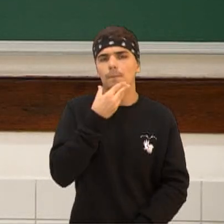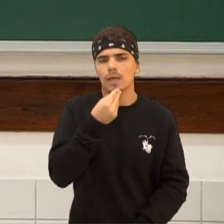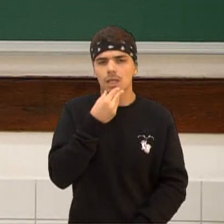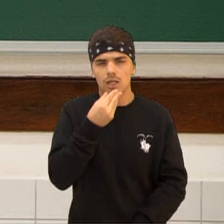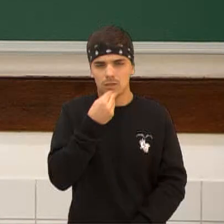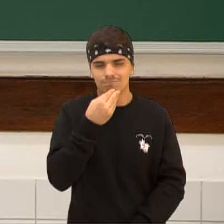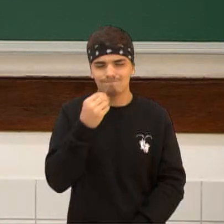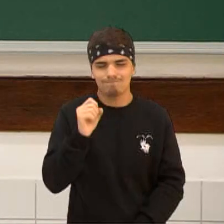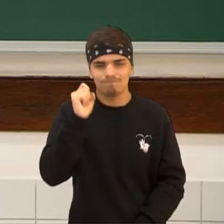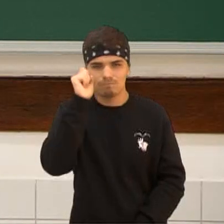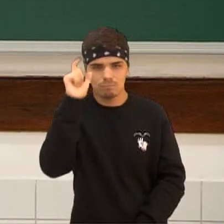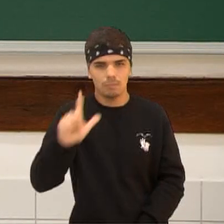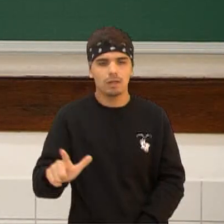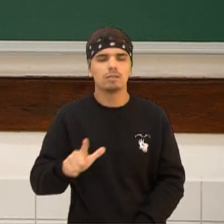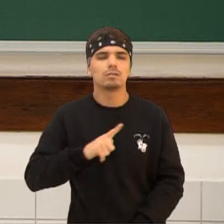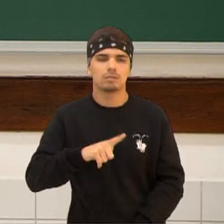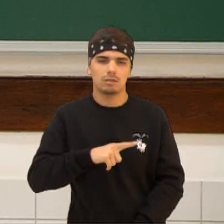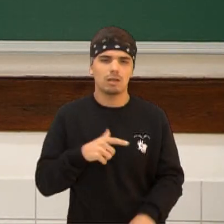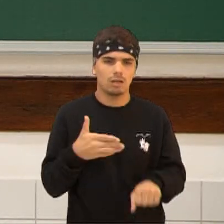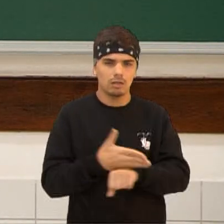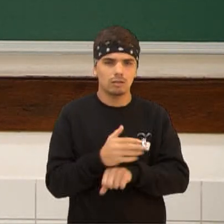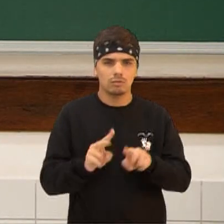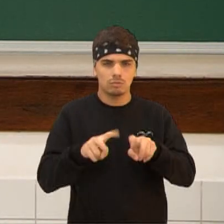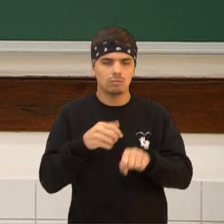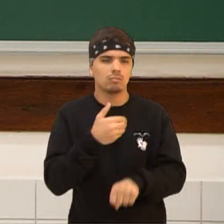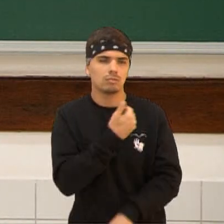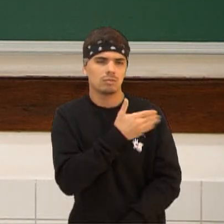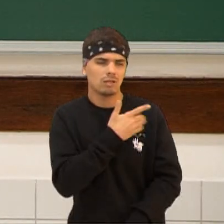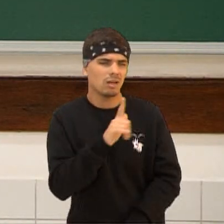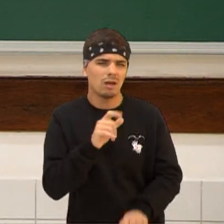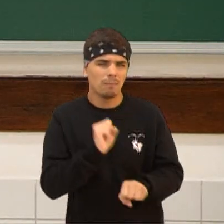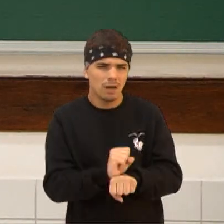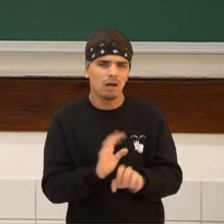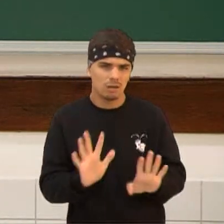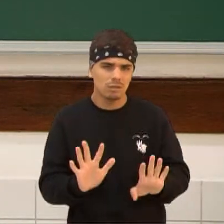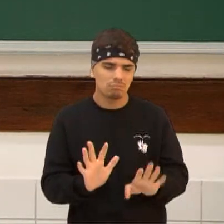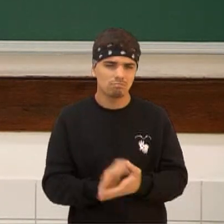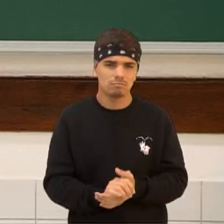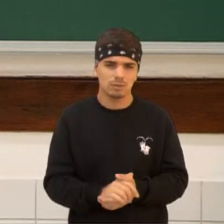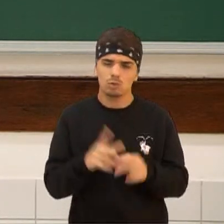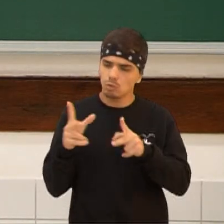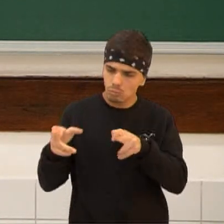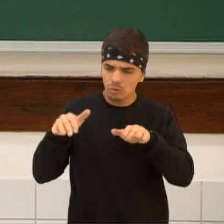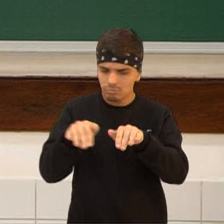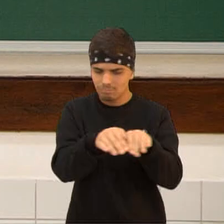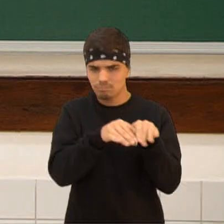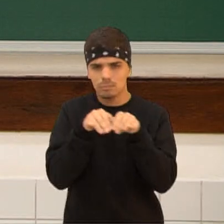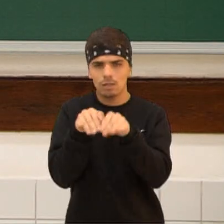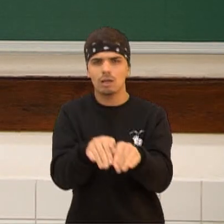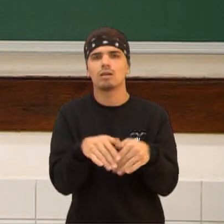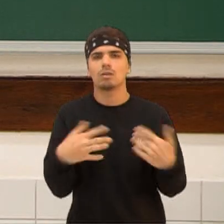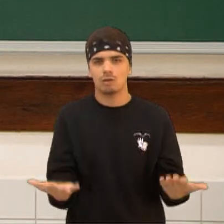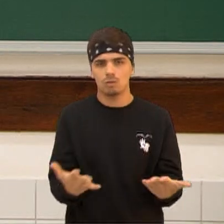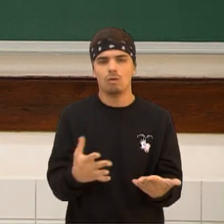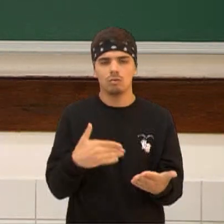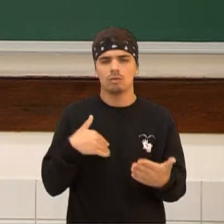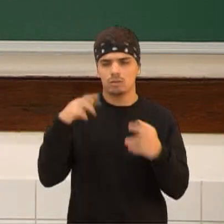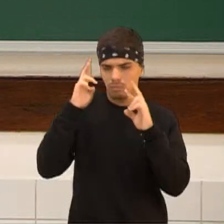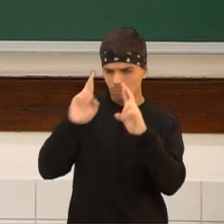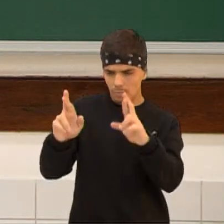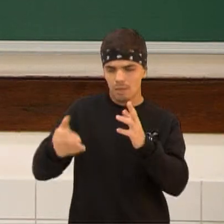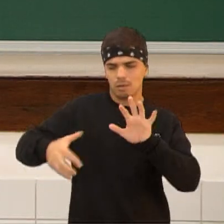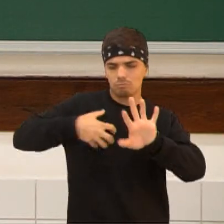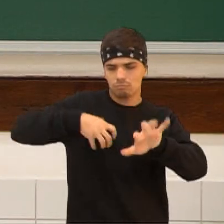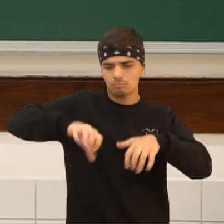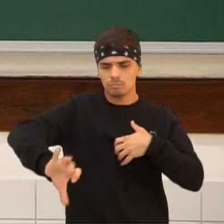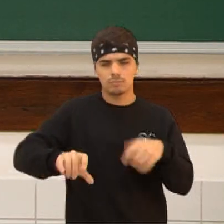menina esperta, gente, chega de racismo, já não está mais nem na moda, pelo amor de Deus. Todo mundo é igual. Vamos respeitar o próximo, com